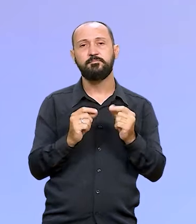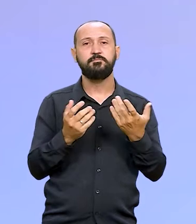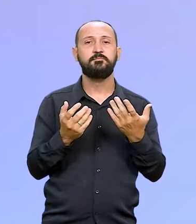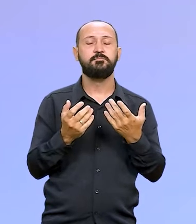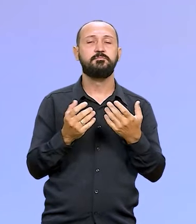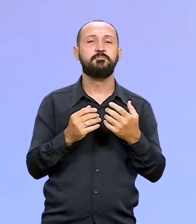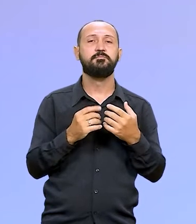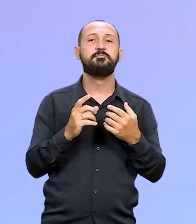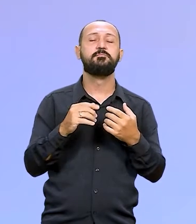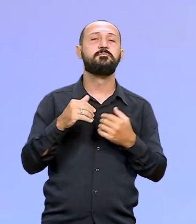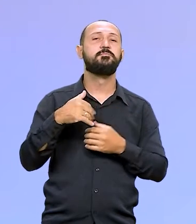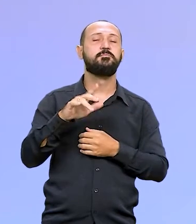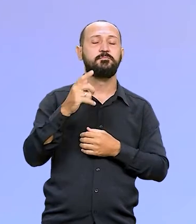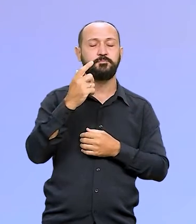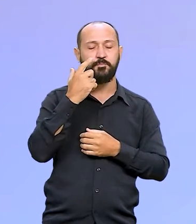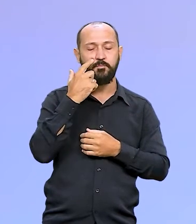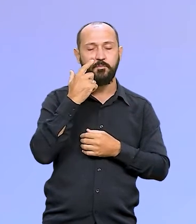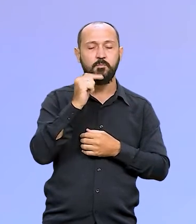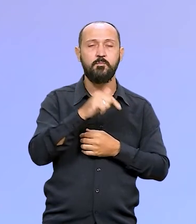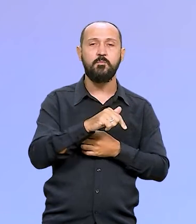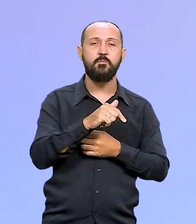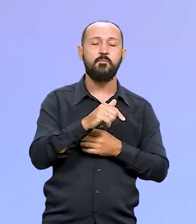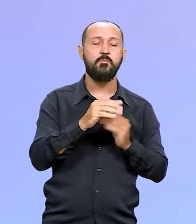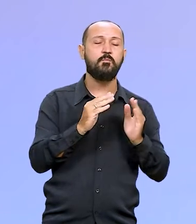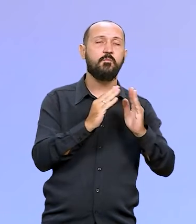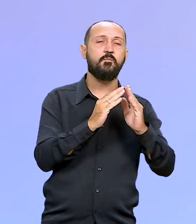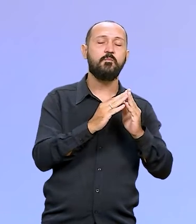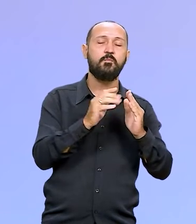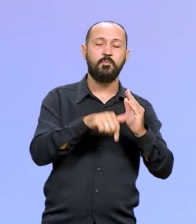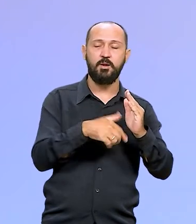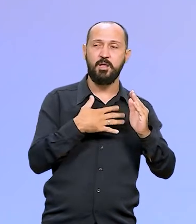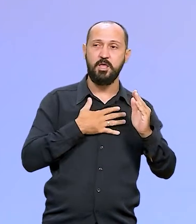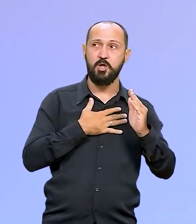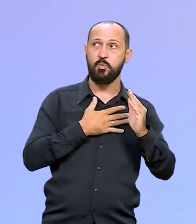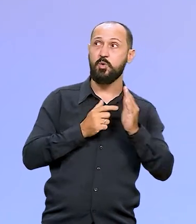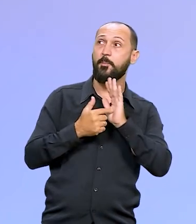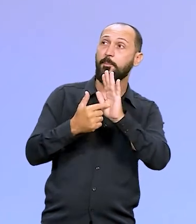que isso parte mais do fiduciário do que do fiduciante, ou seja,